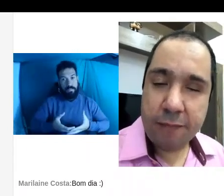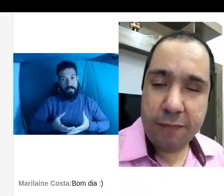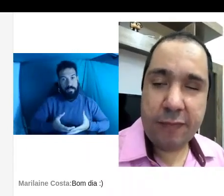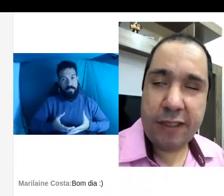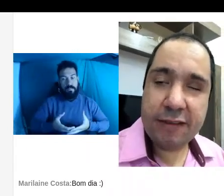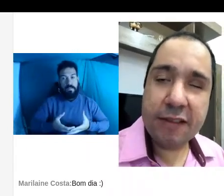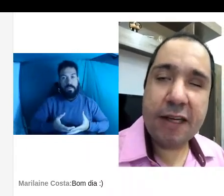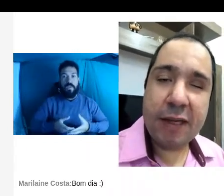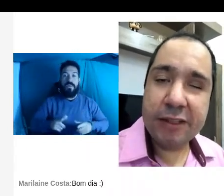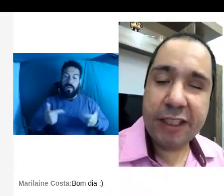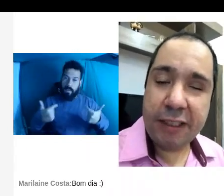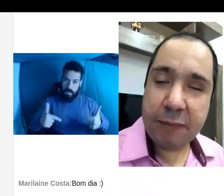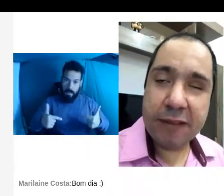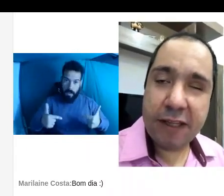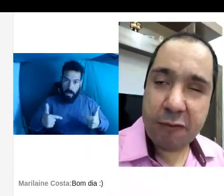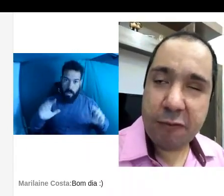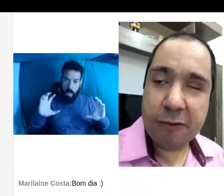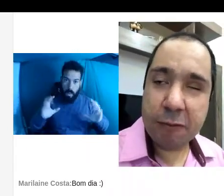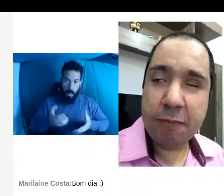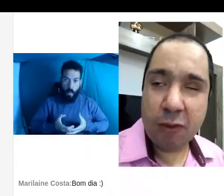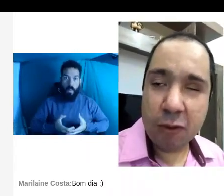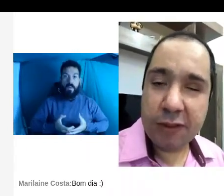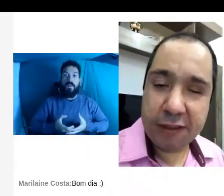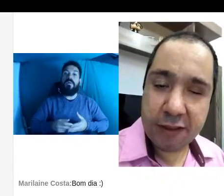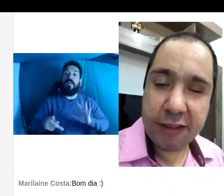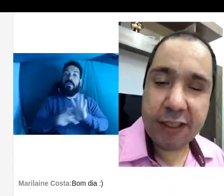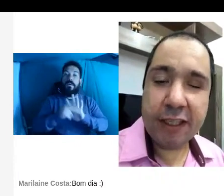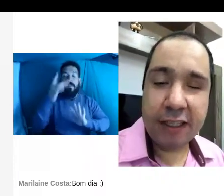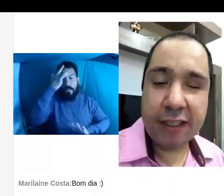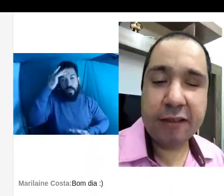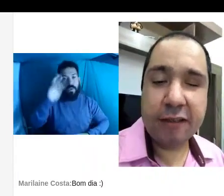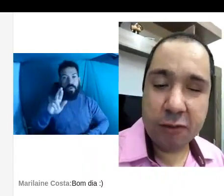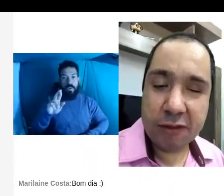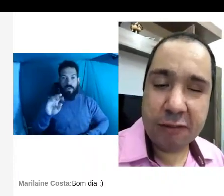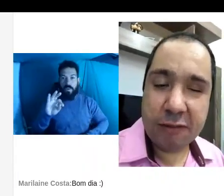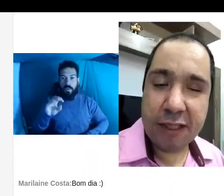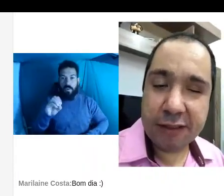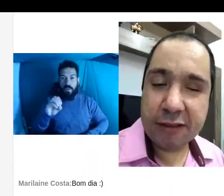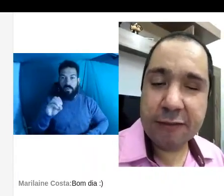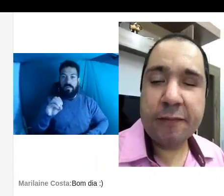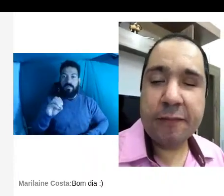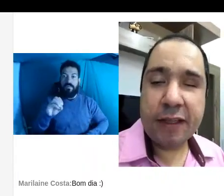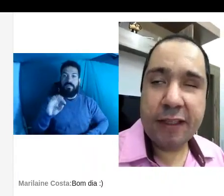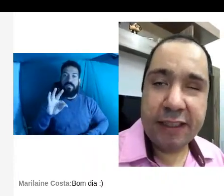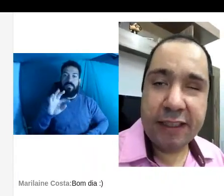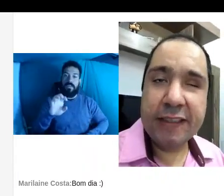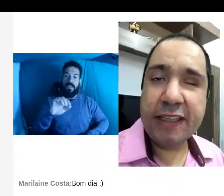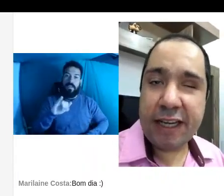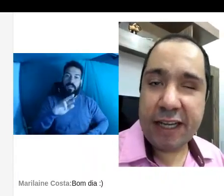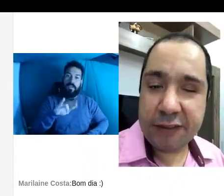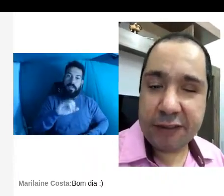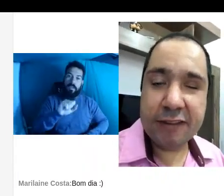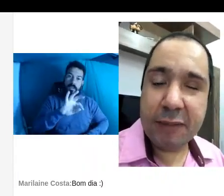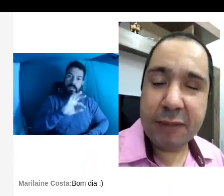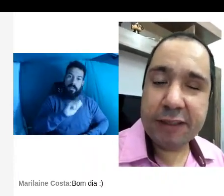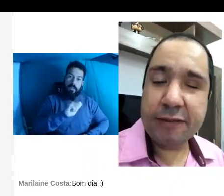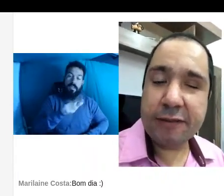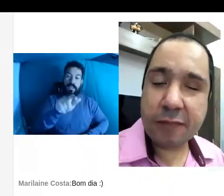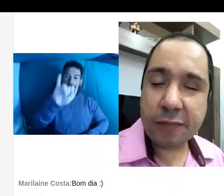Esse trabalho de equipe, feito pelo roteirista, aquele que traduz as imagens, descreve essas imagens,